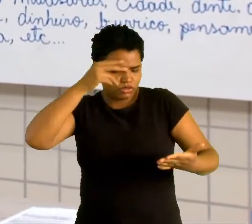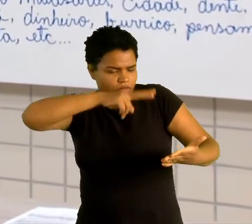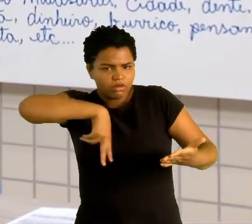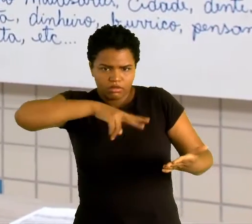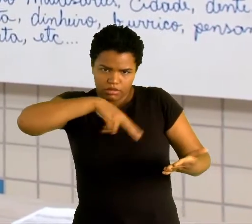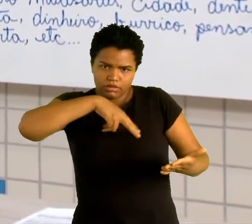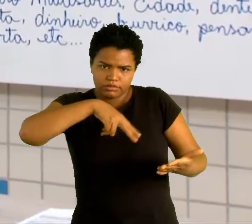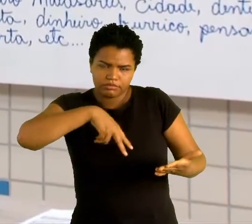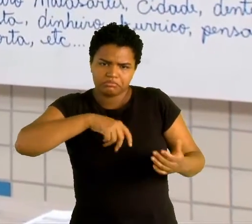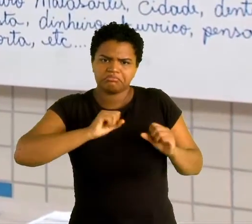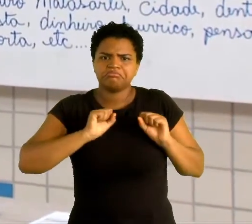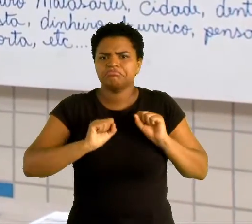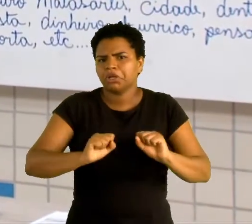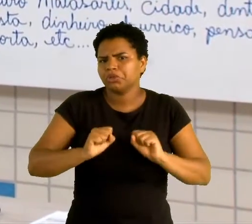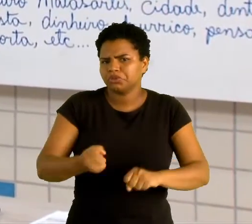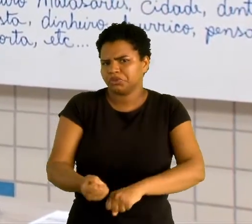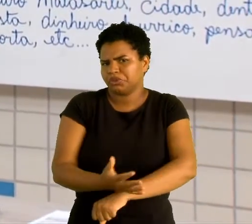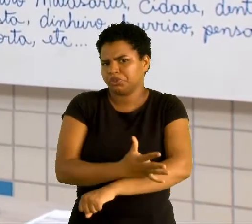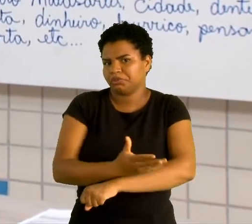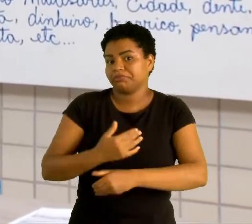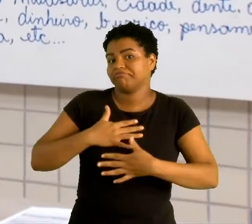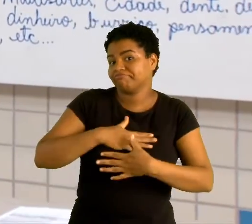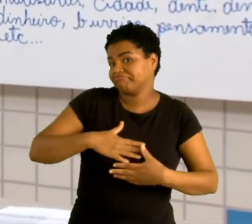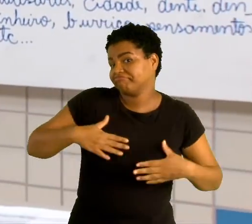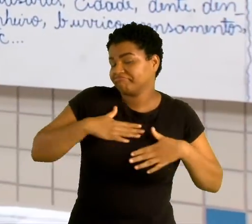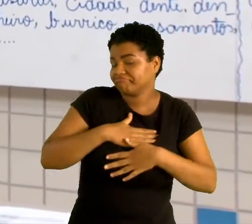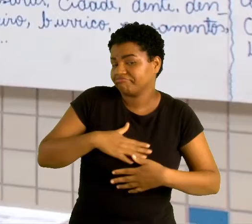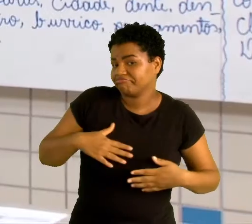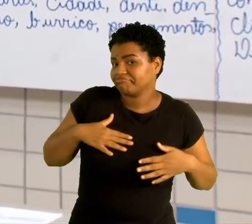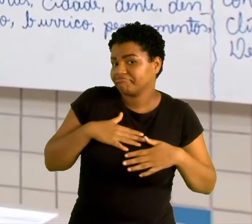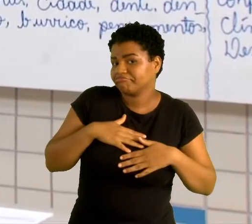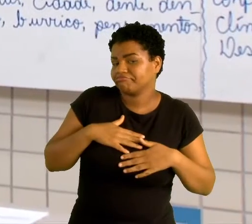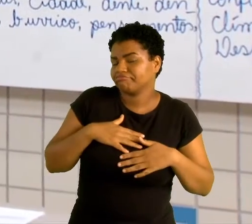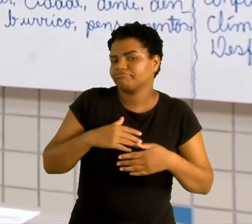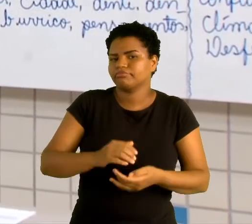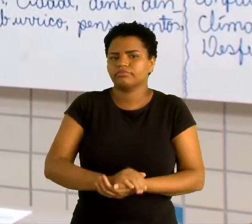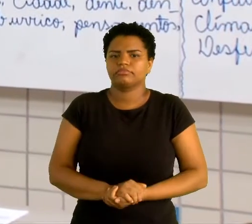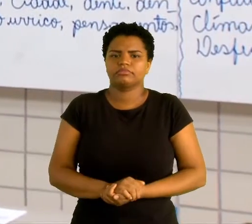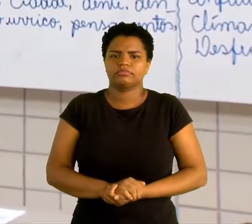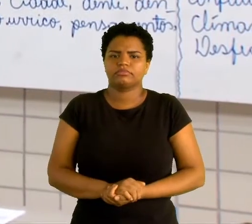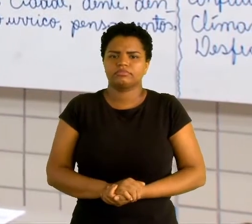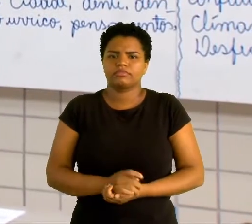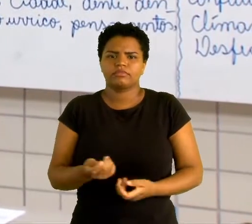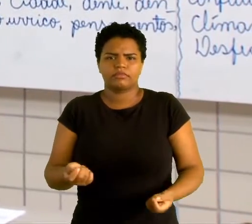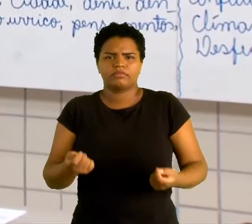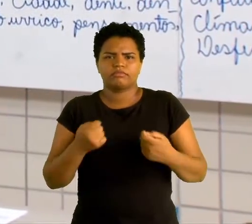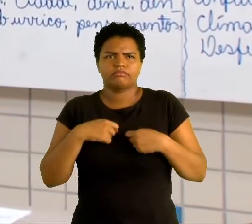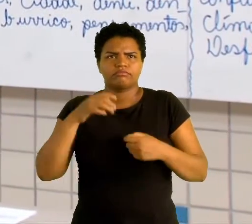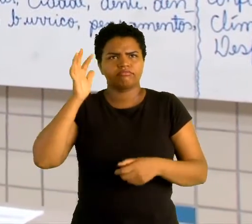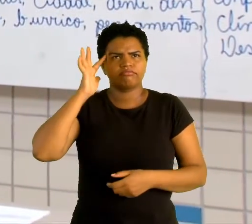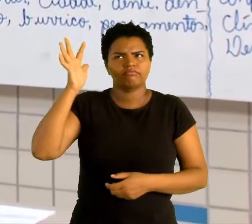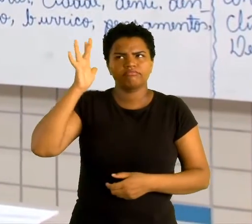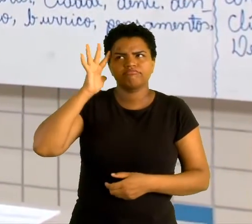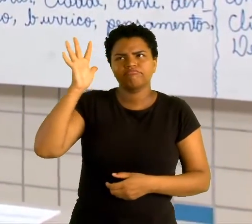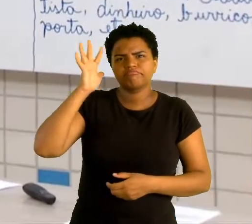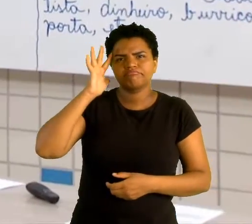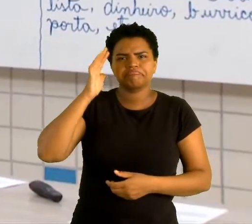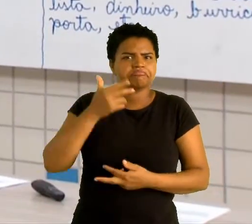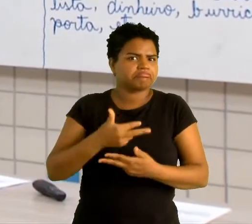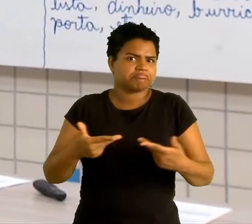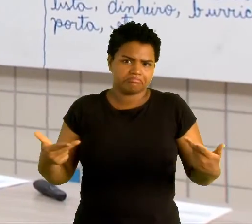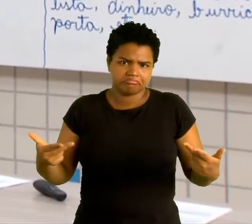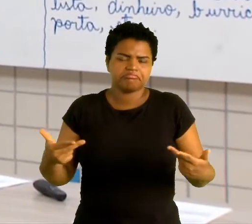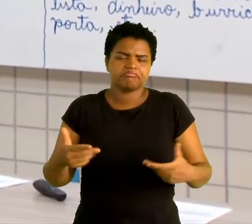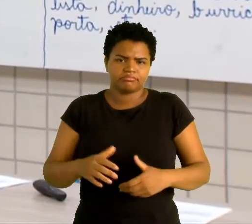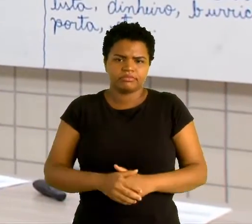lendo. Pode ser um sentimento ali de prazer, pode ser fazer com que ele pense em alguma coisa.